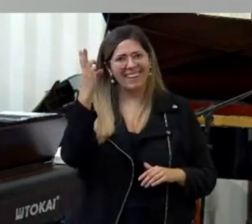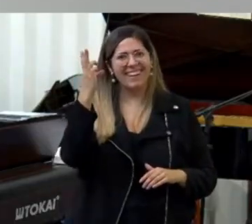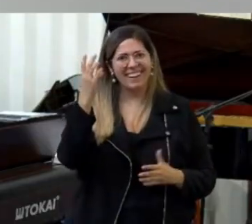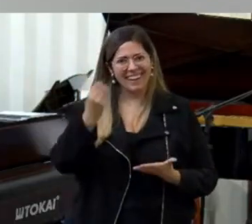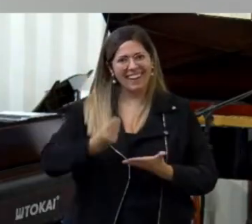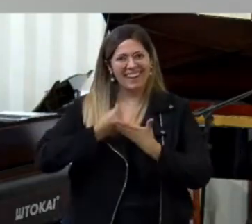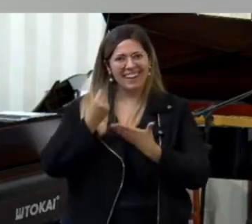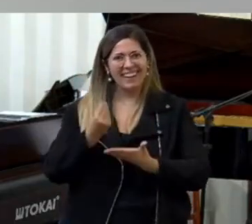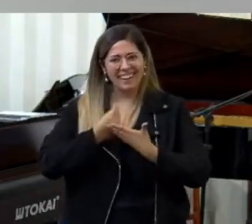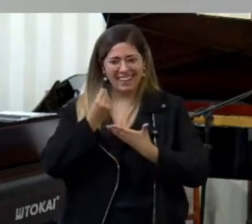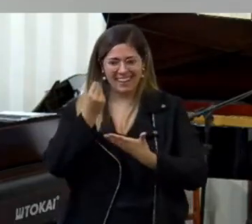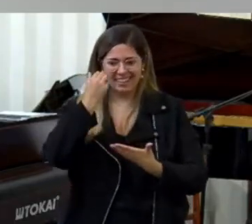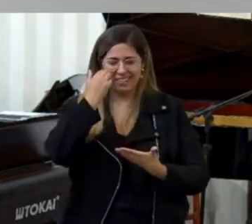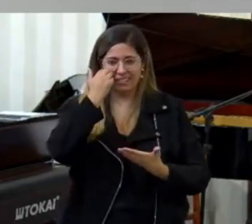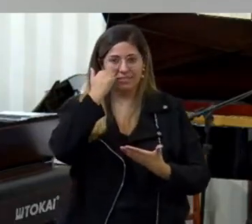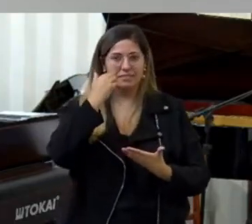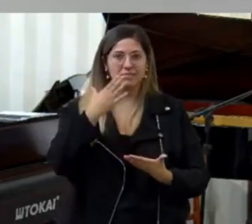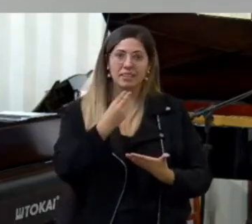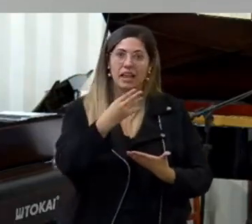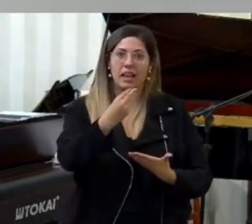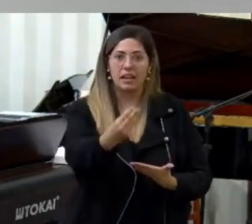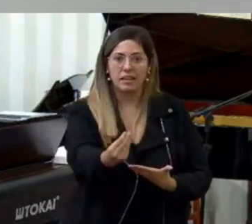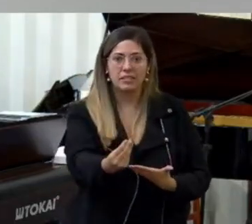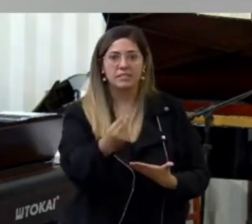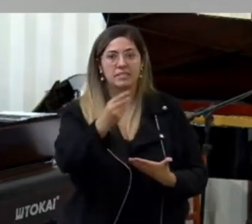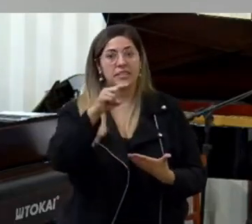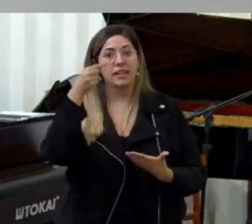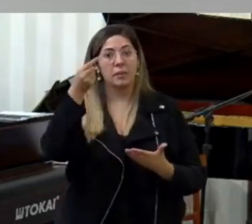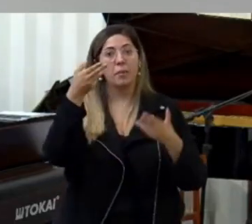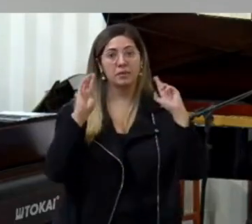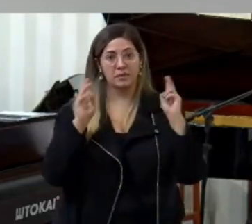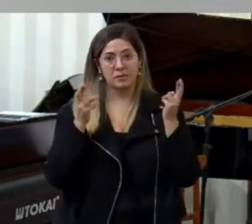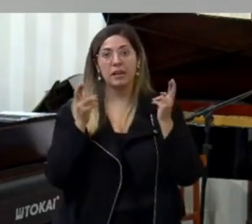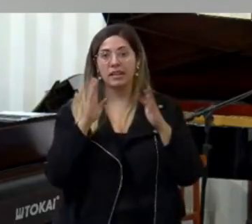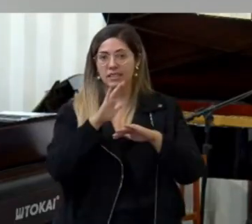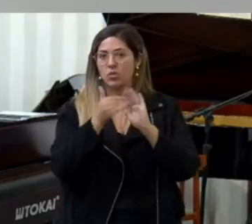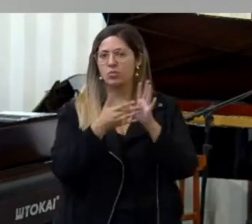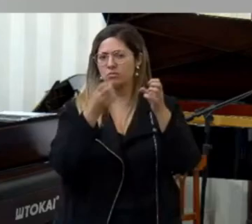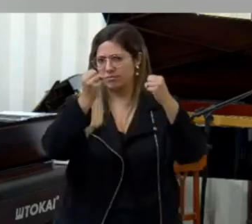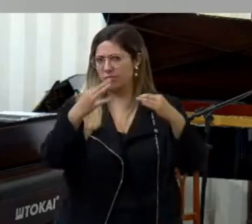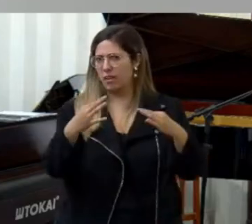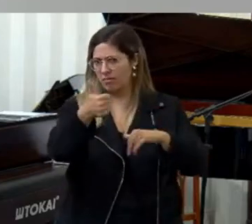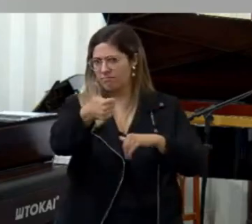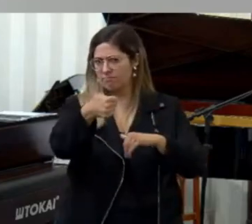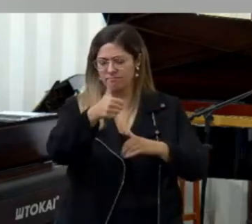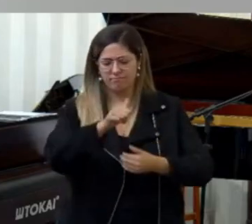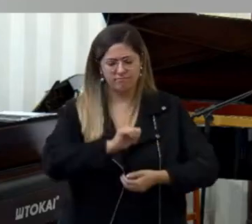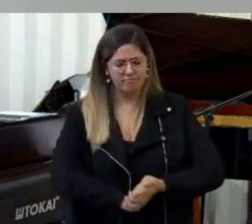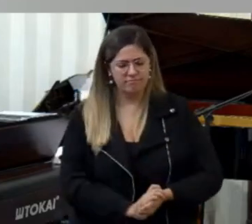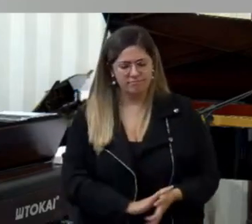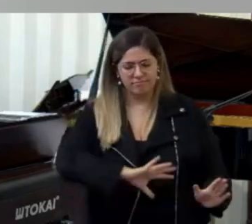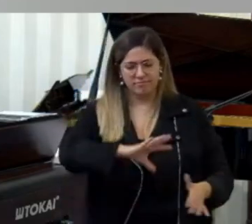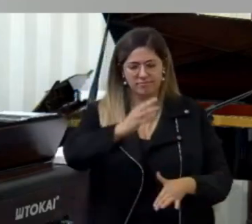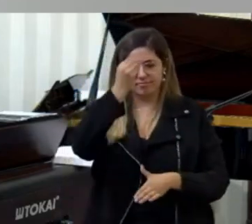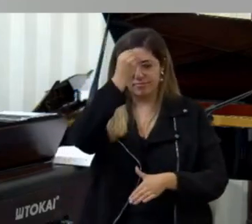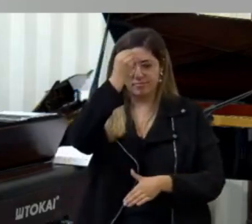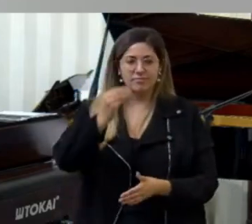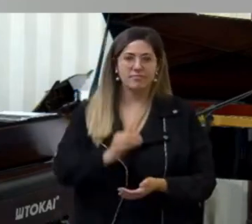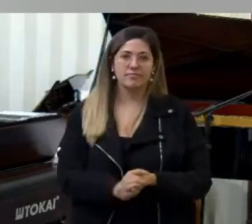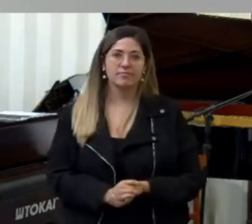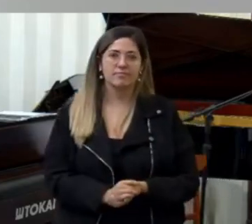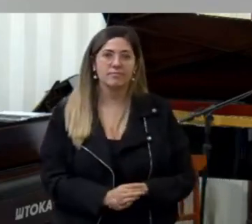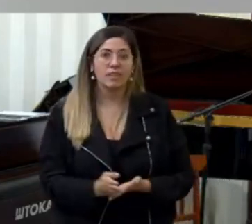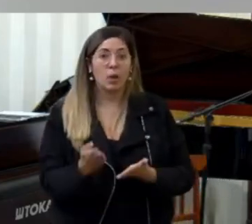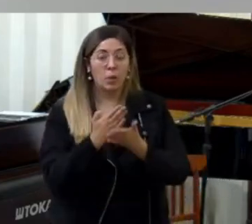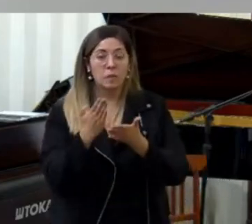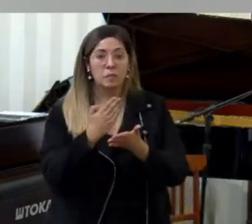alguém. Depois nós veremos o que é essa herança e direção e o que é a esperança. Tudo isso está no salmo, mas os primeiros versículos,